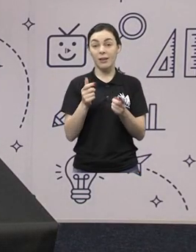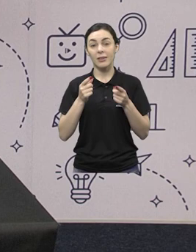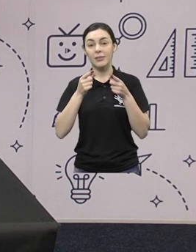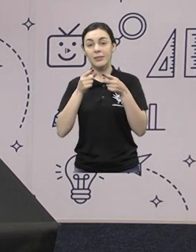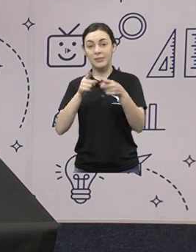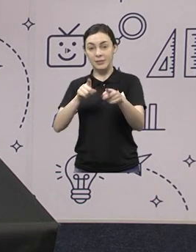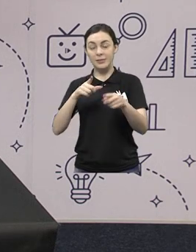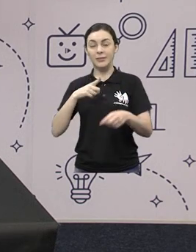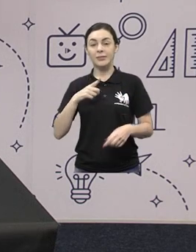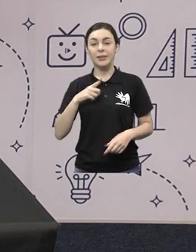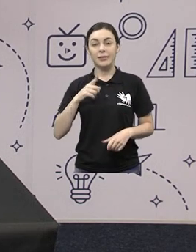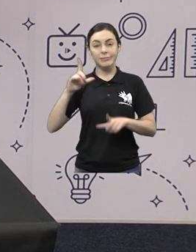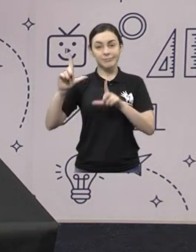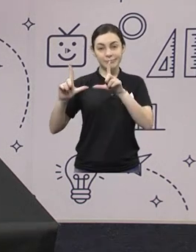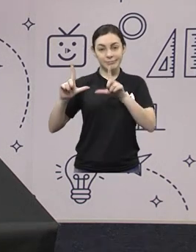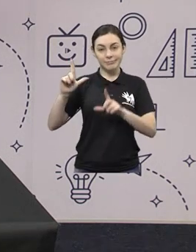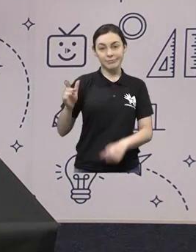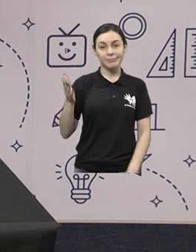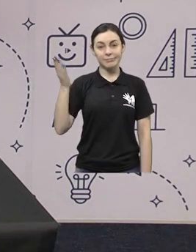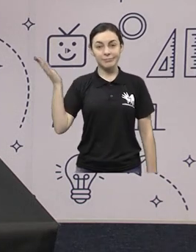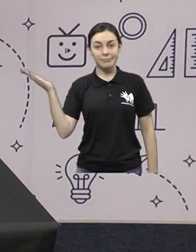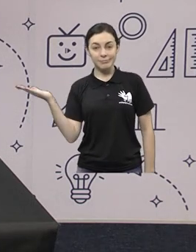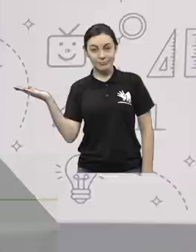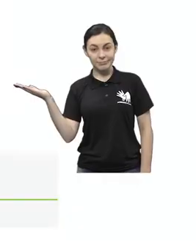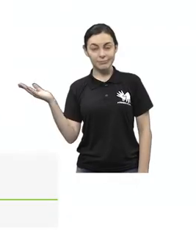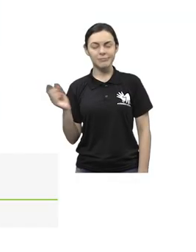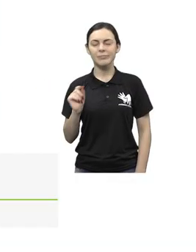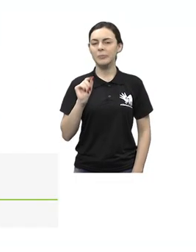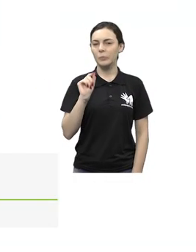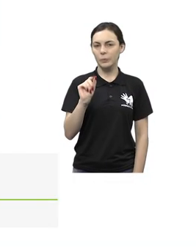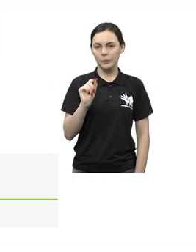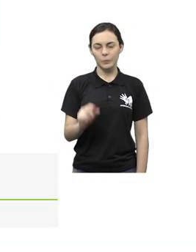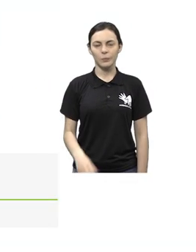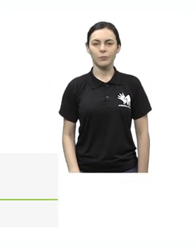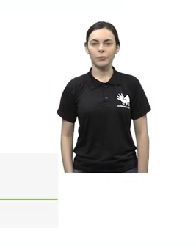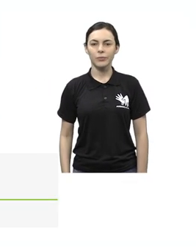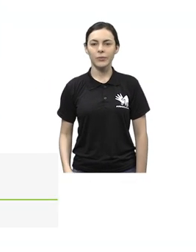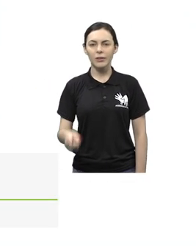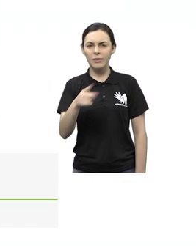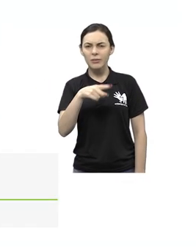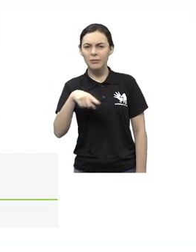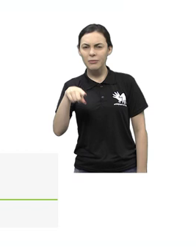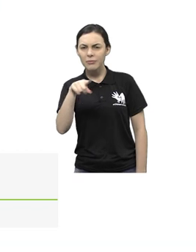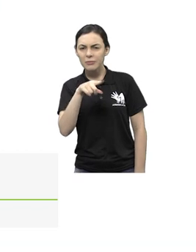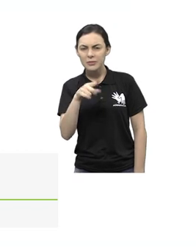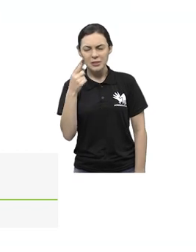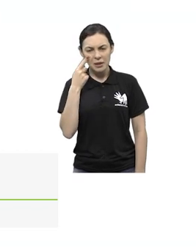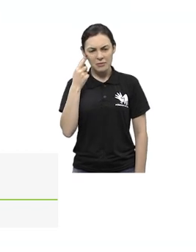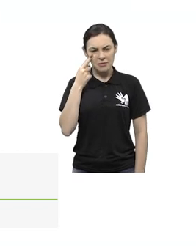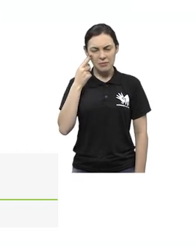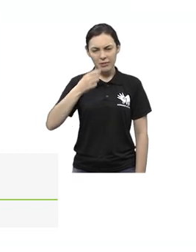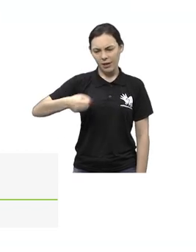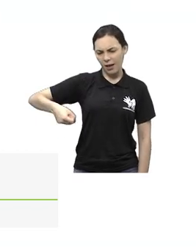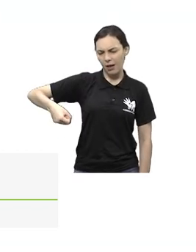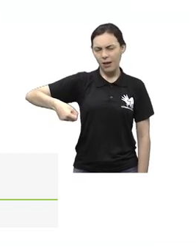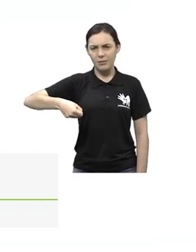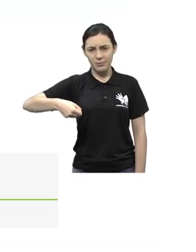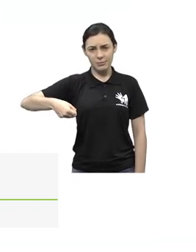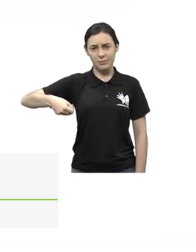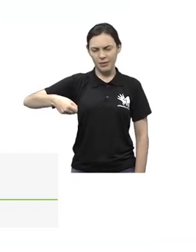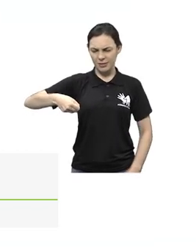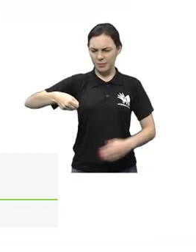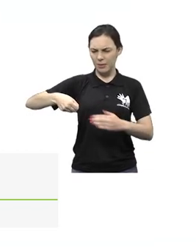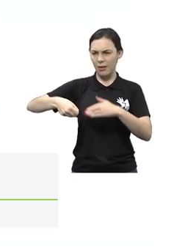desafio de vocês, que vai aparecer aí na tela de vocês, é o seguinte. Vocês vão contar para mim